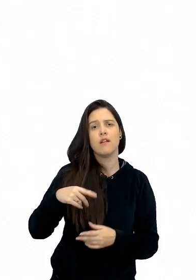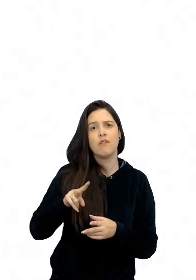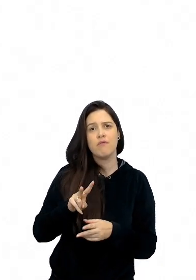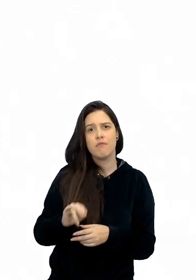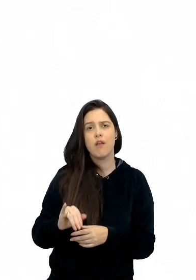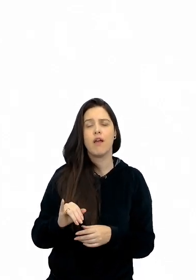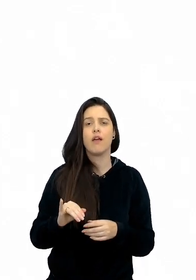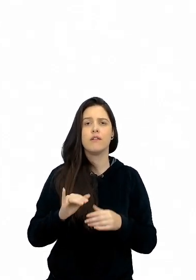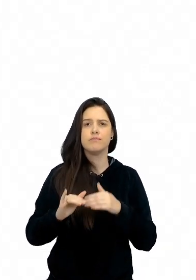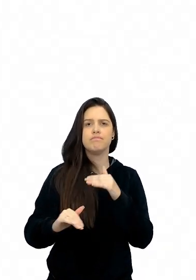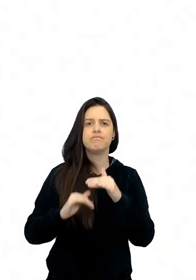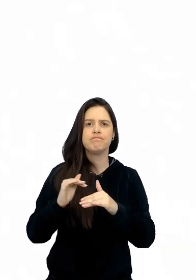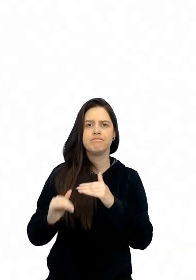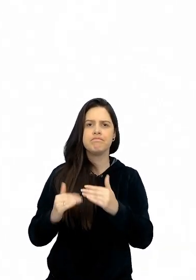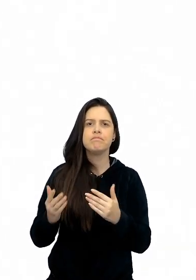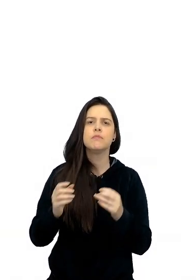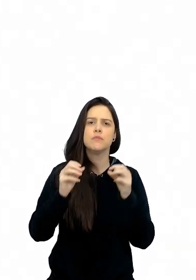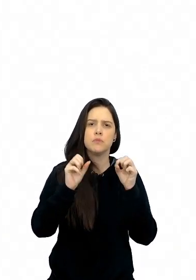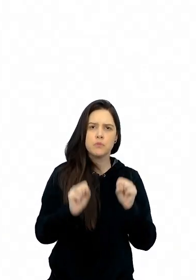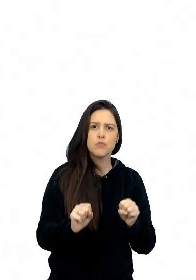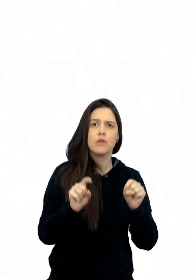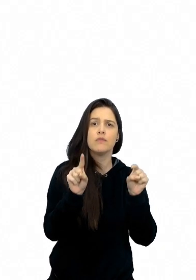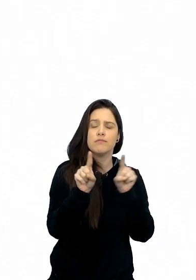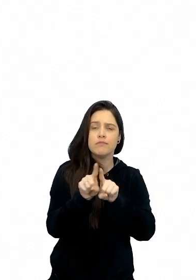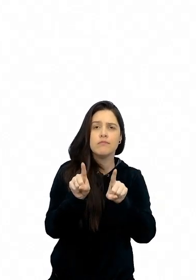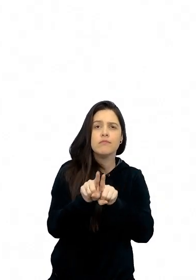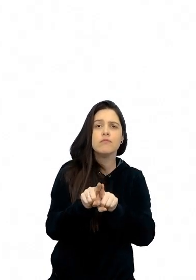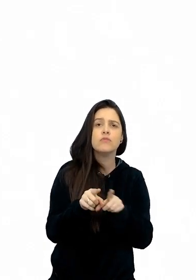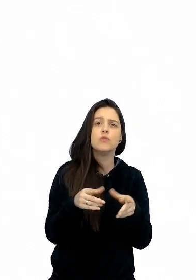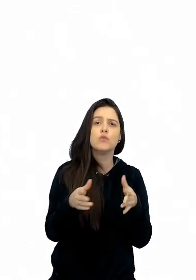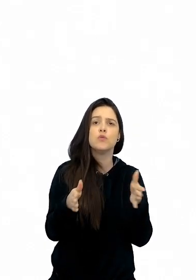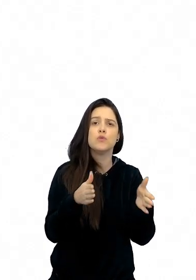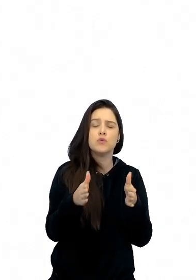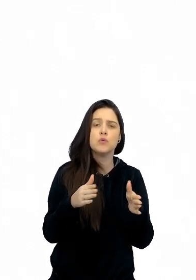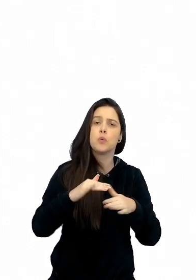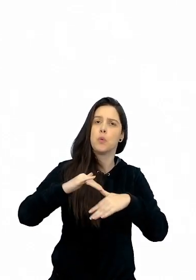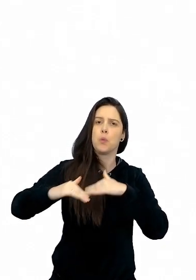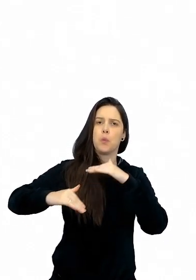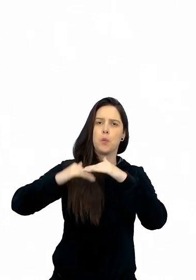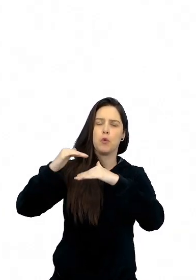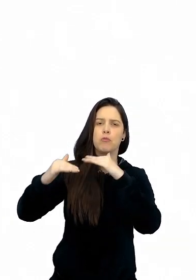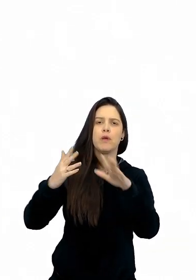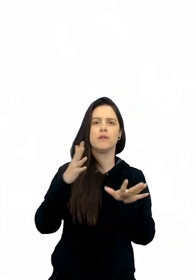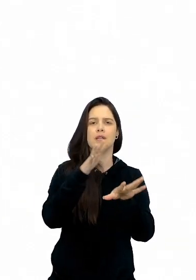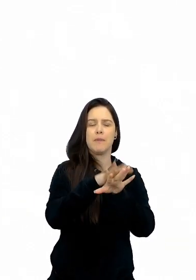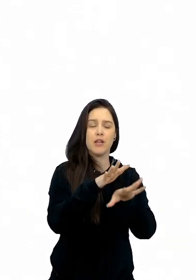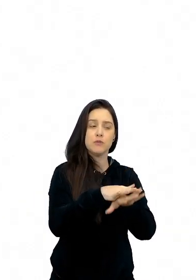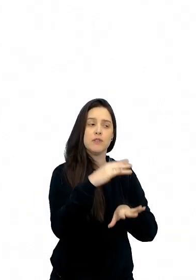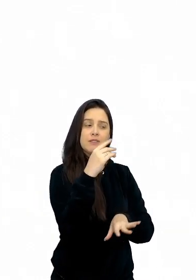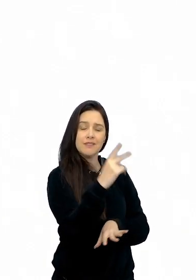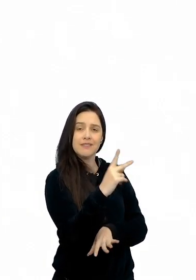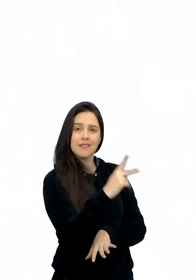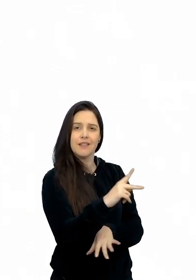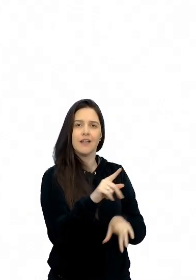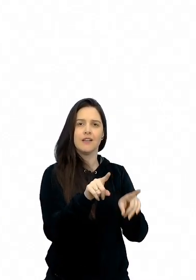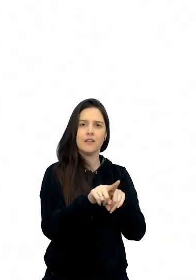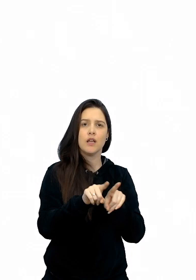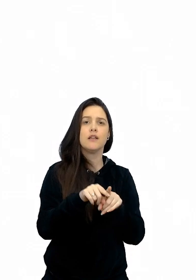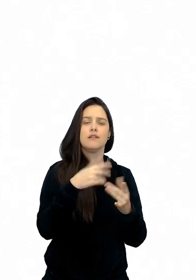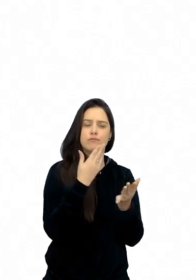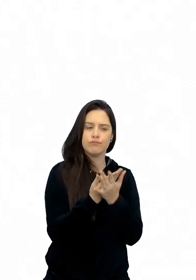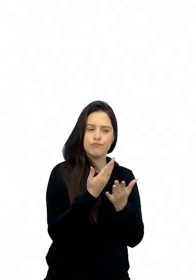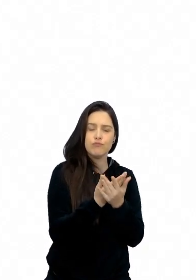ali da maneira para ter uma resposta, porque a gente sabe, né, que o movimento da matemática é esse, né, você tem que executar